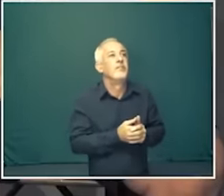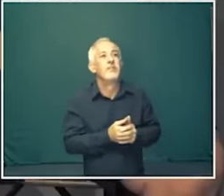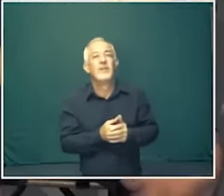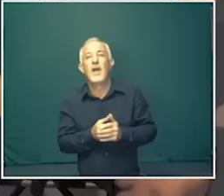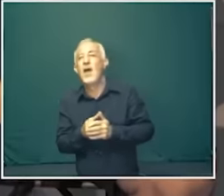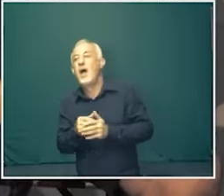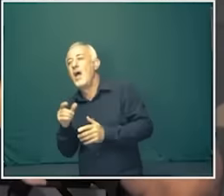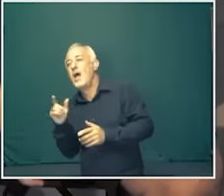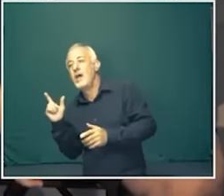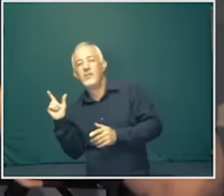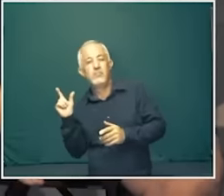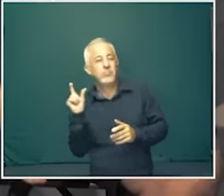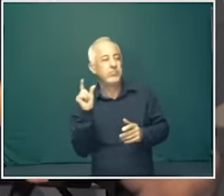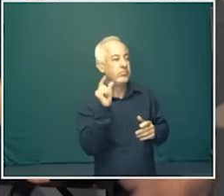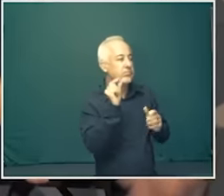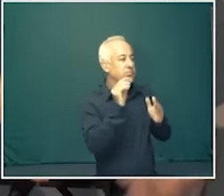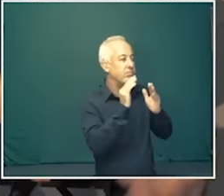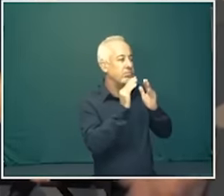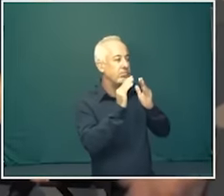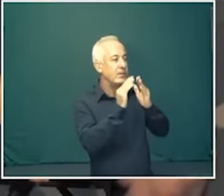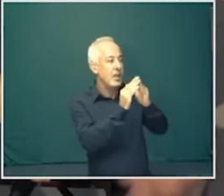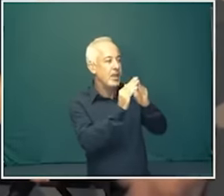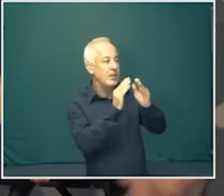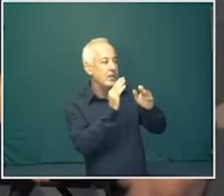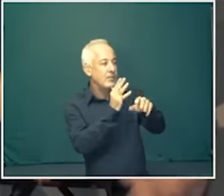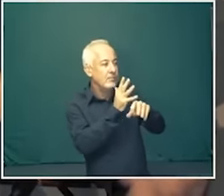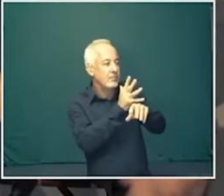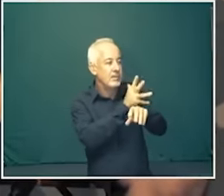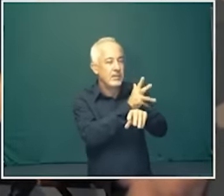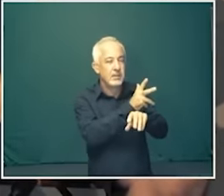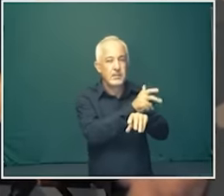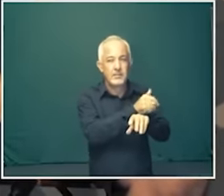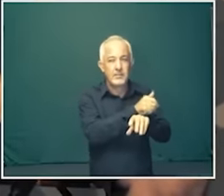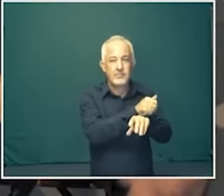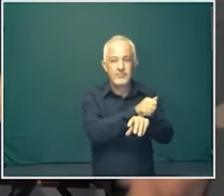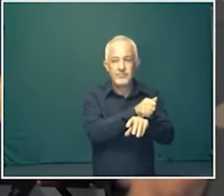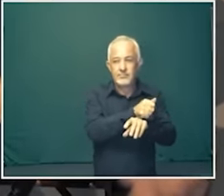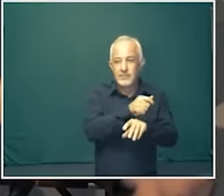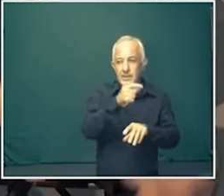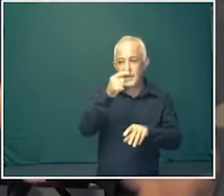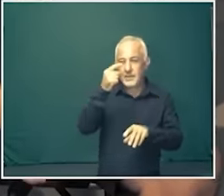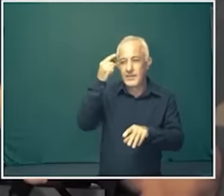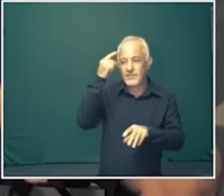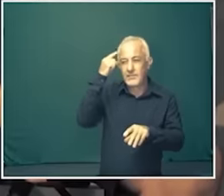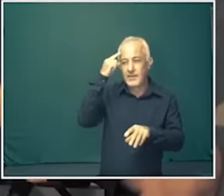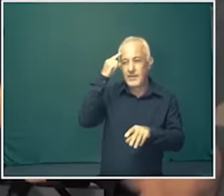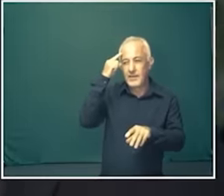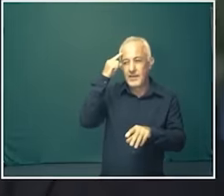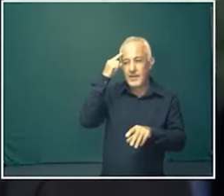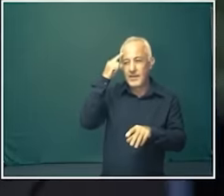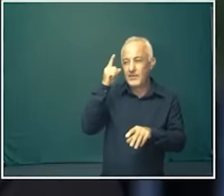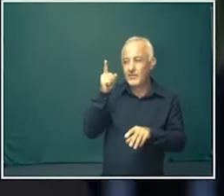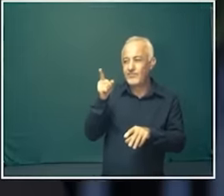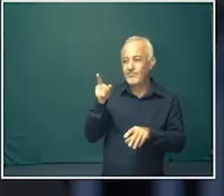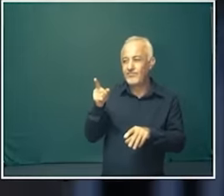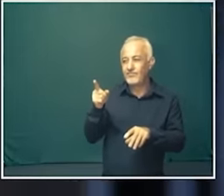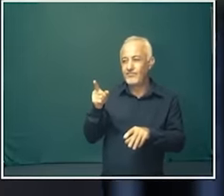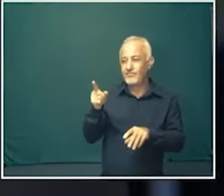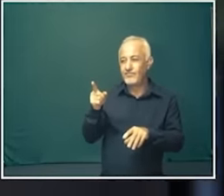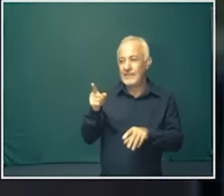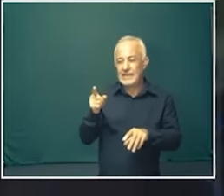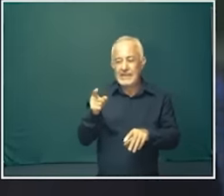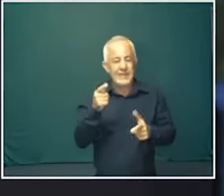de casa em plena madrugada. E eu pensando em você,